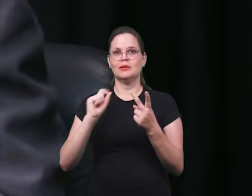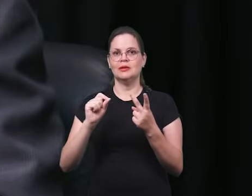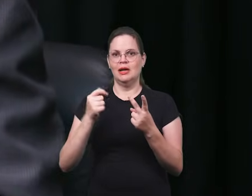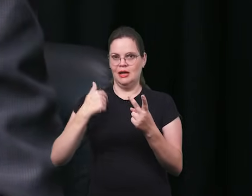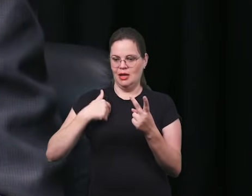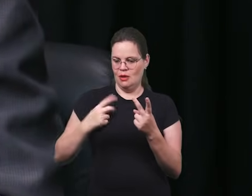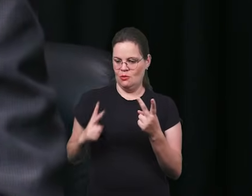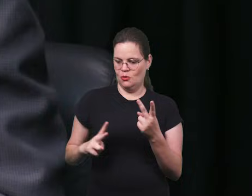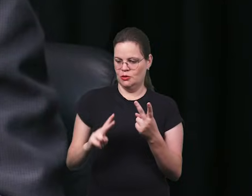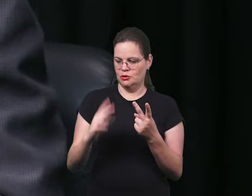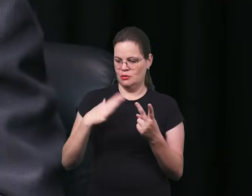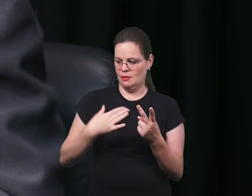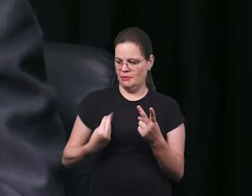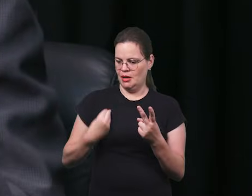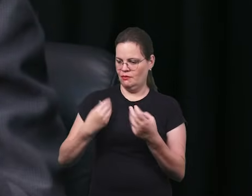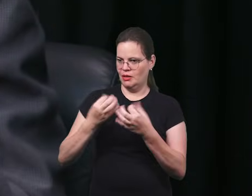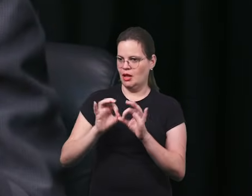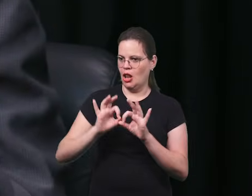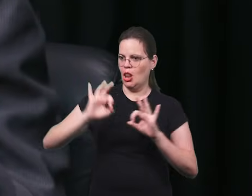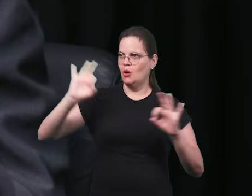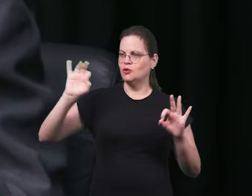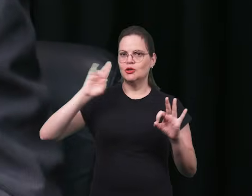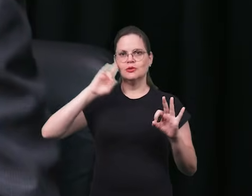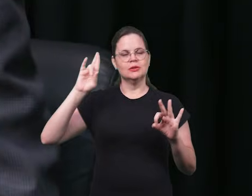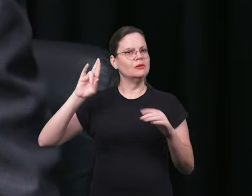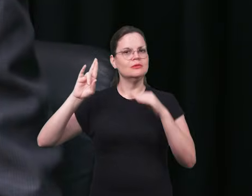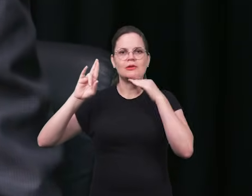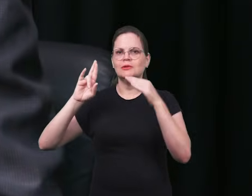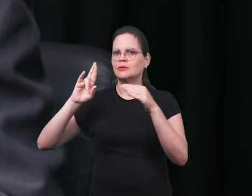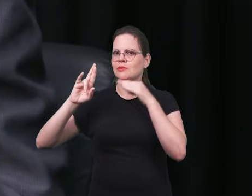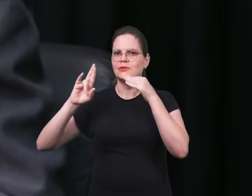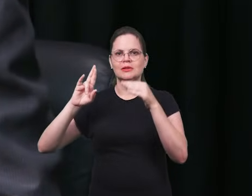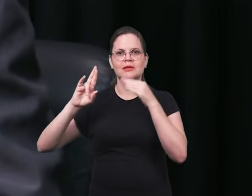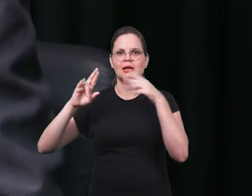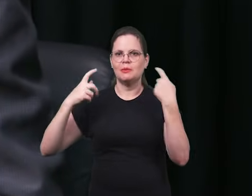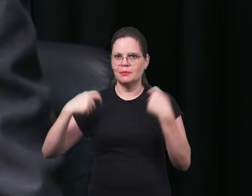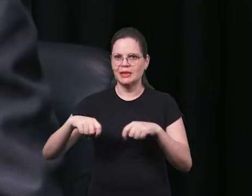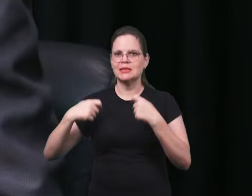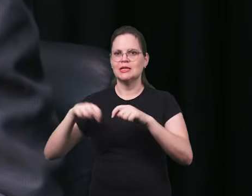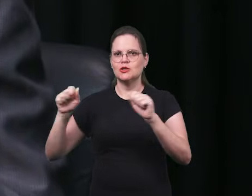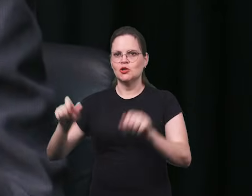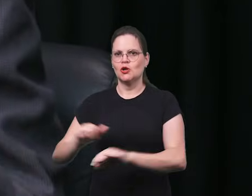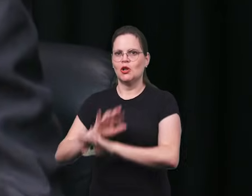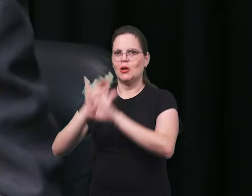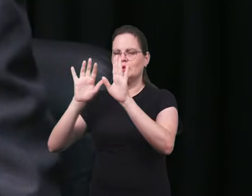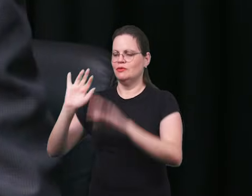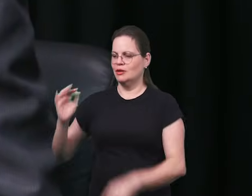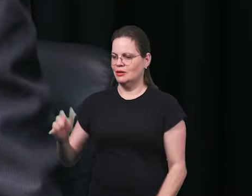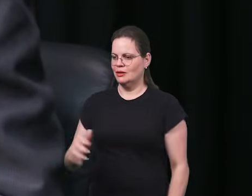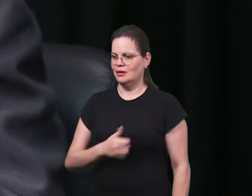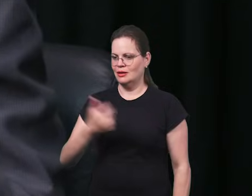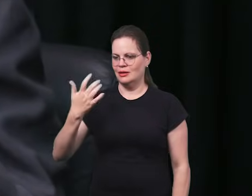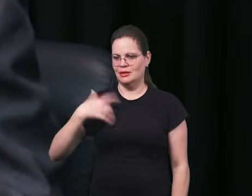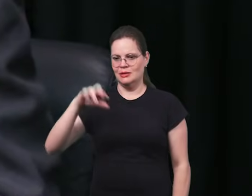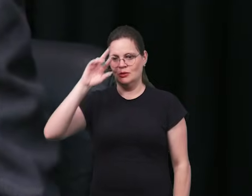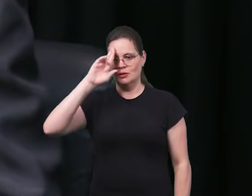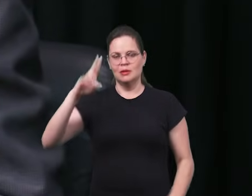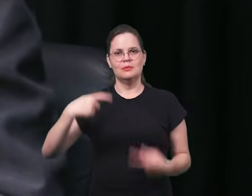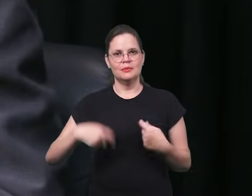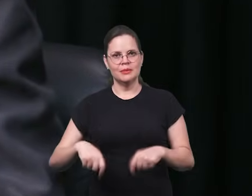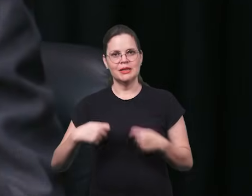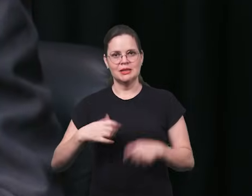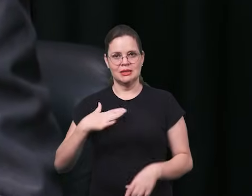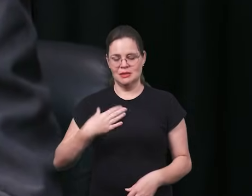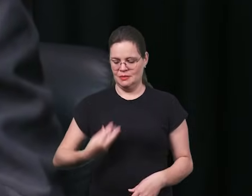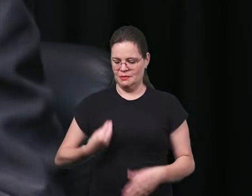condições de continuar a minha vida sem glorificá-lo em meus dias, sem adorá-lo, sem dedicar a minha vida